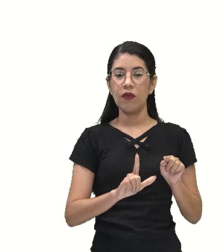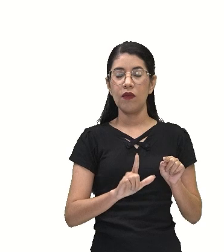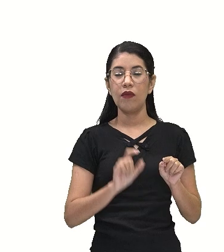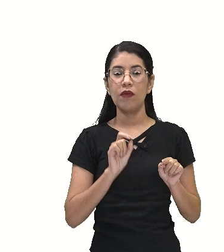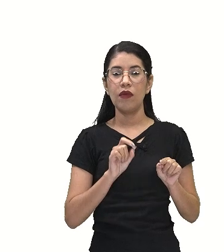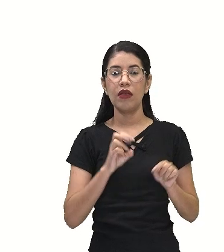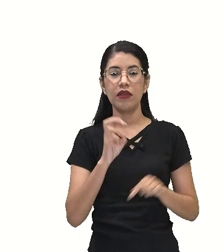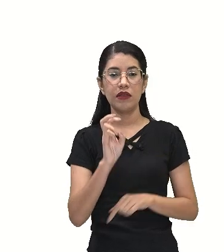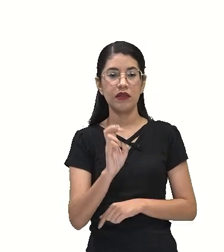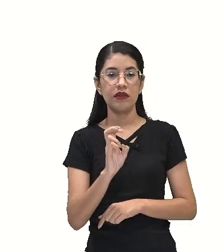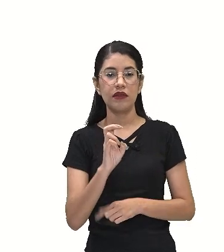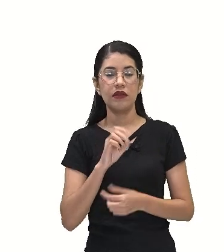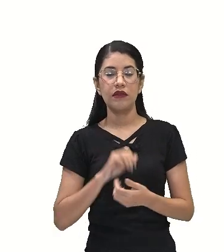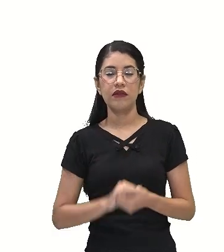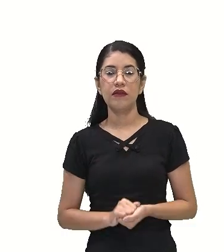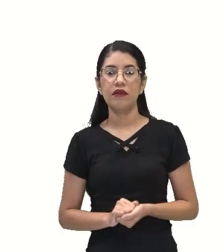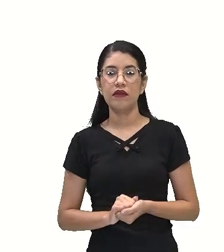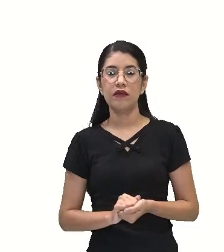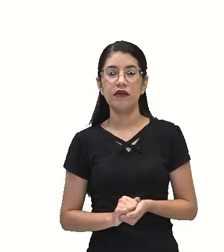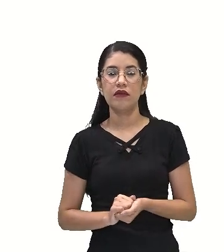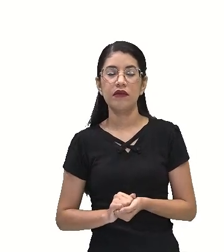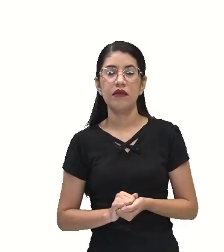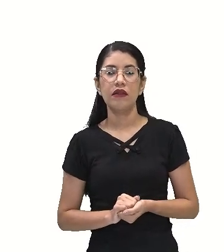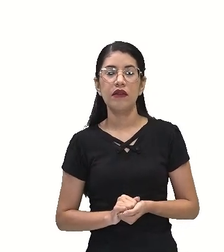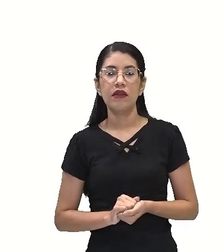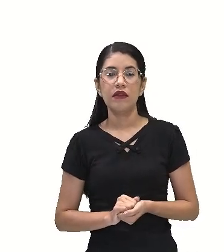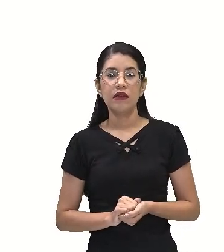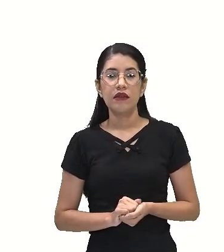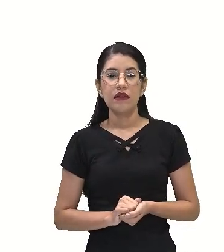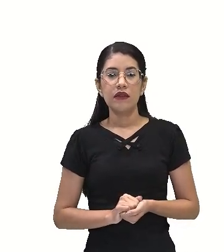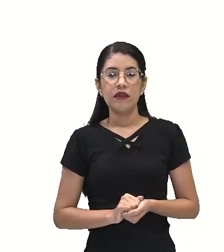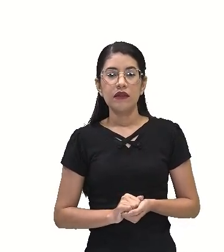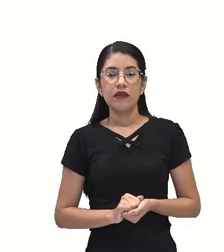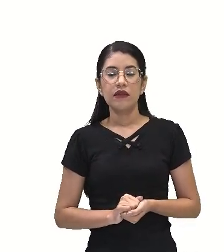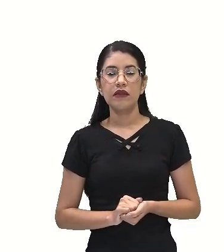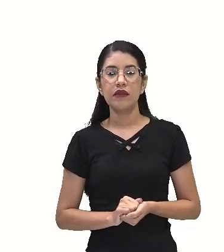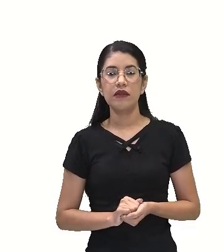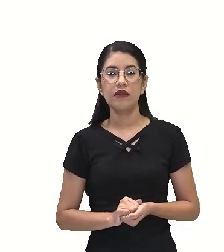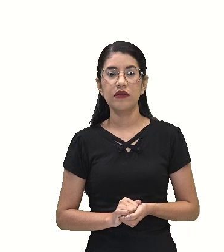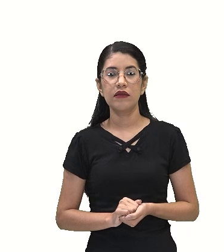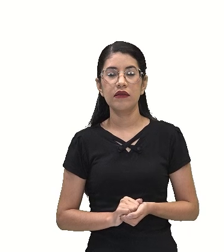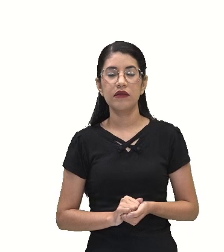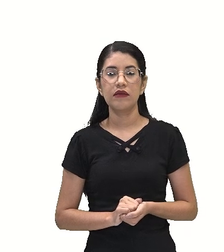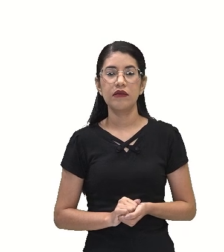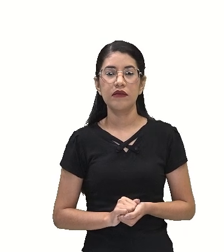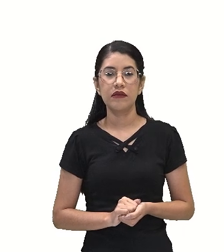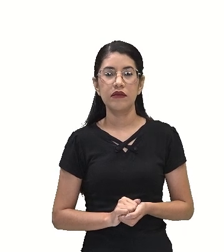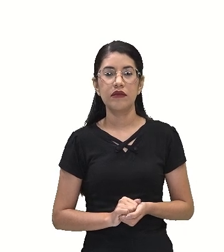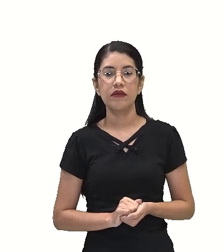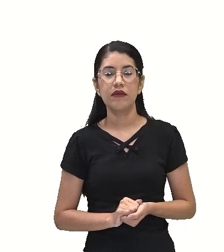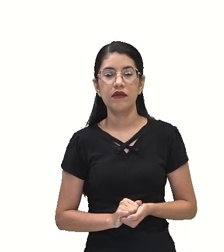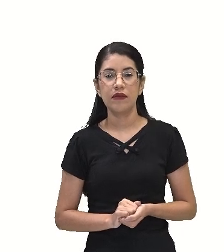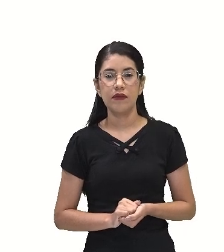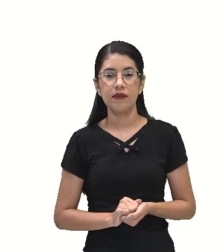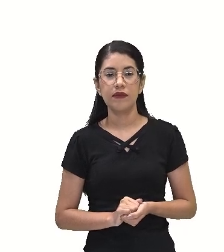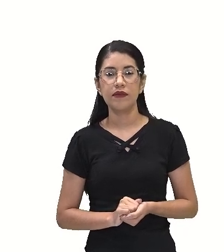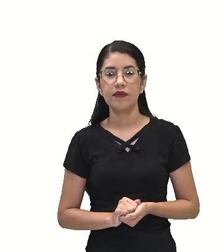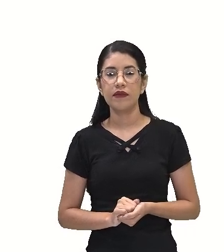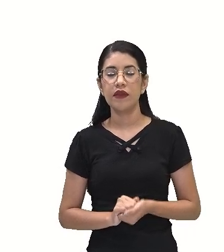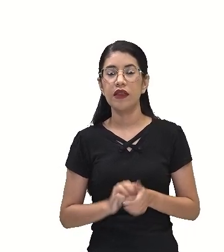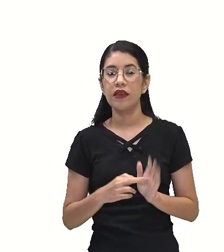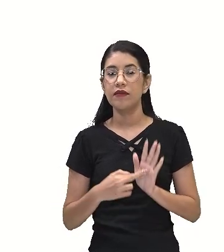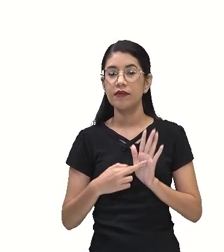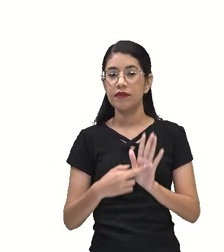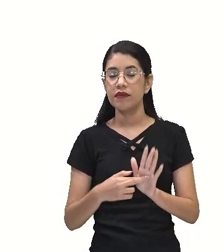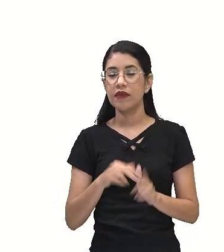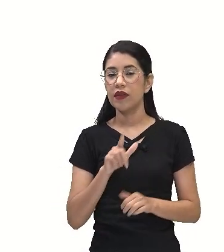medida do nosso lado. Eu sei que o lado aqui, ó, mede 5 centímetros. Quem que é que representa o